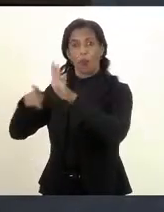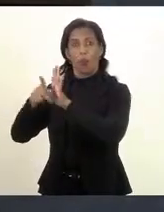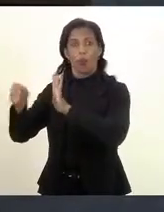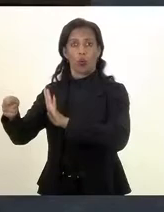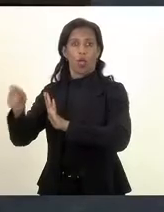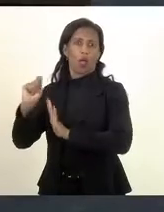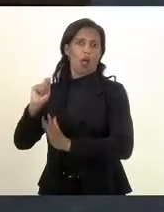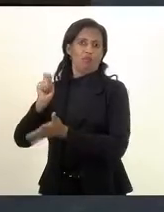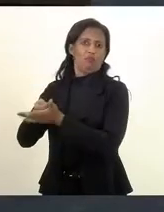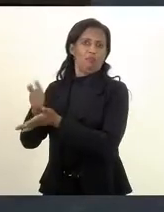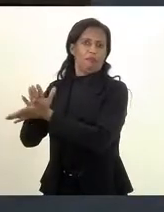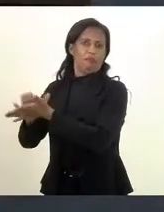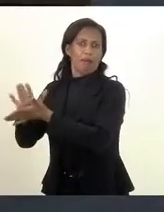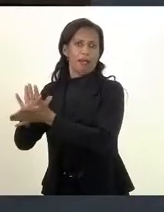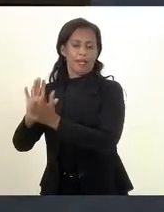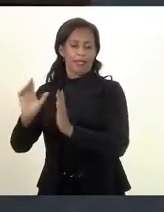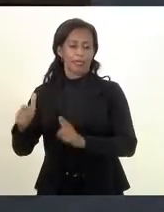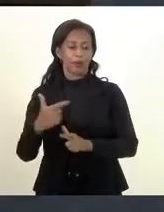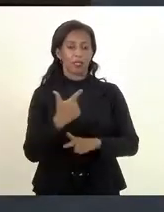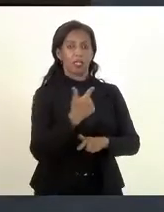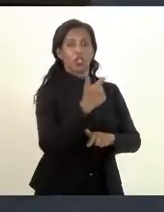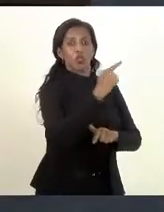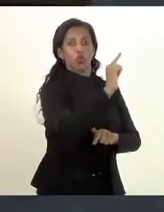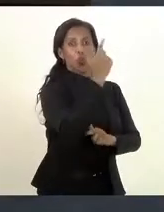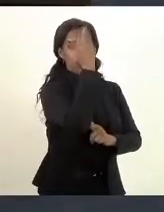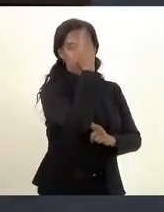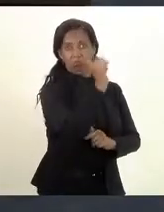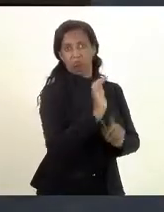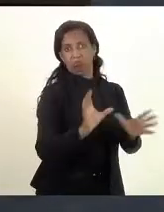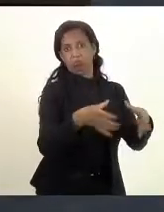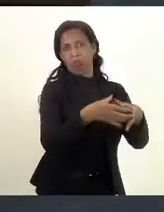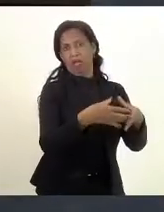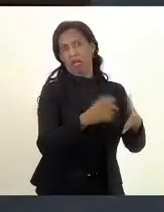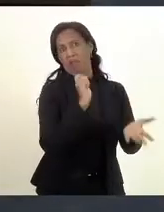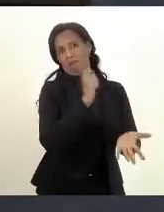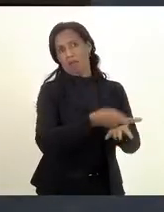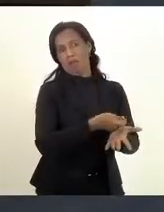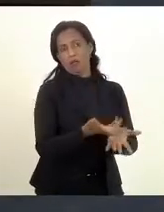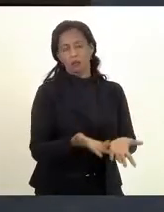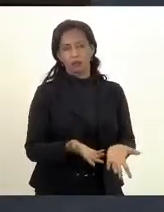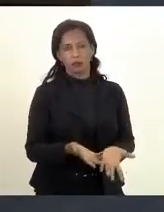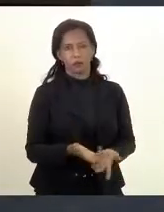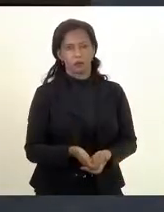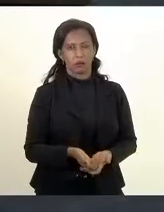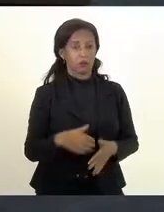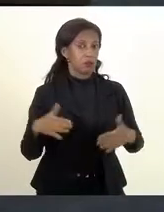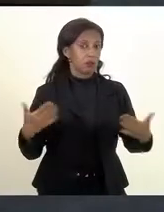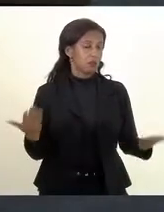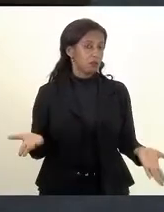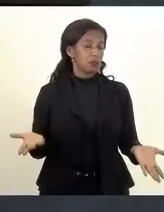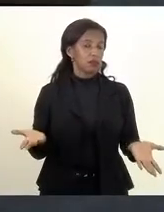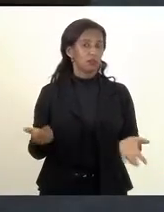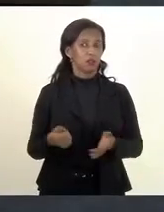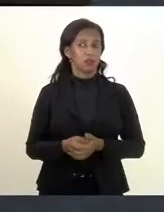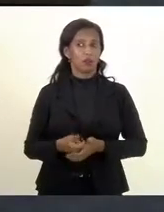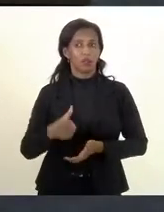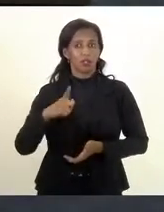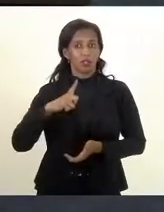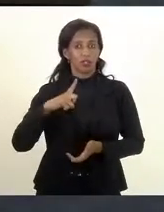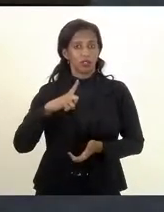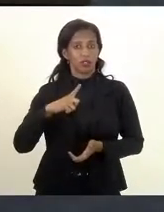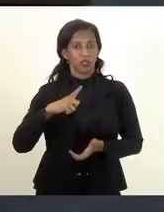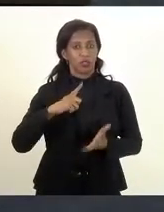pague. Agora, se é de outra natureza, aí sim, paga. Então, a gente já tem a imunidade